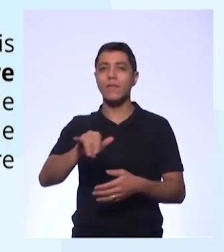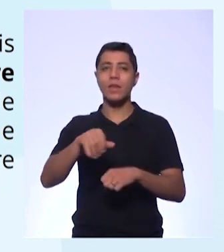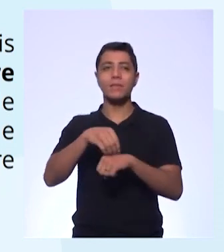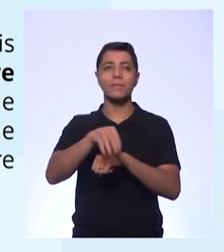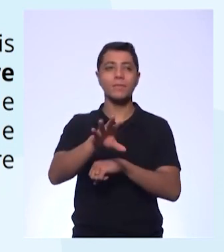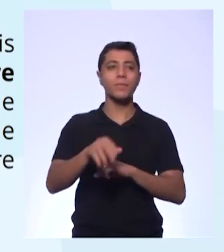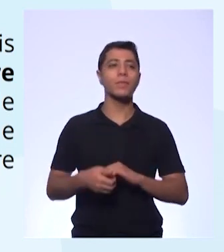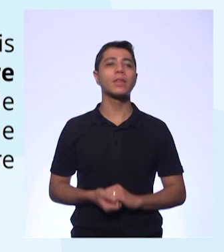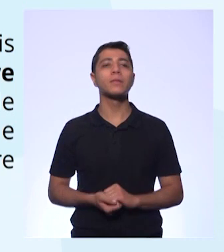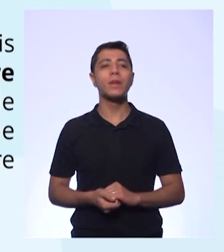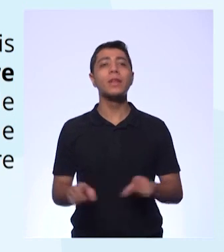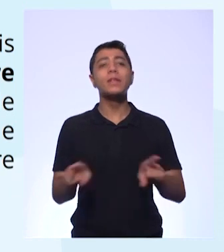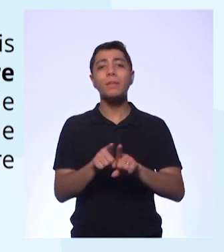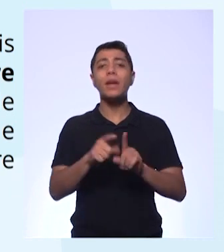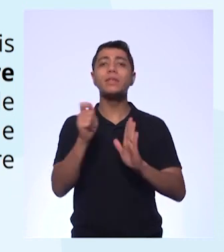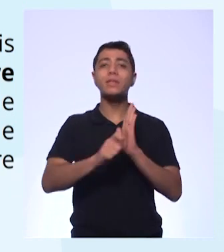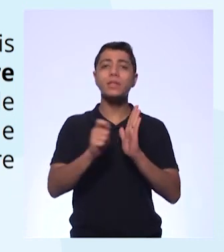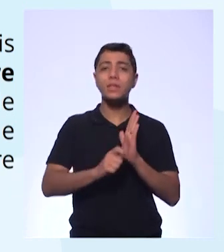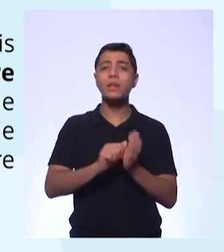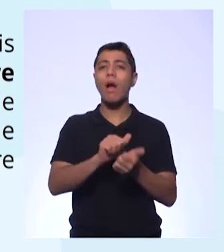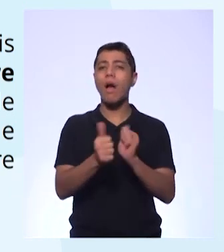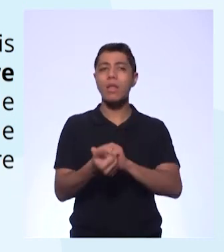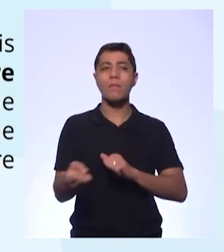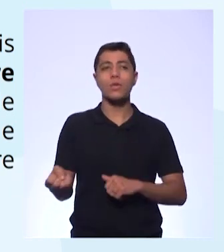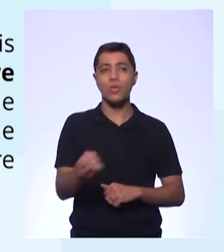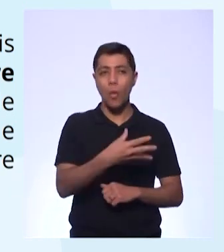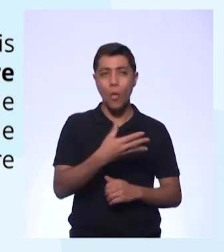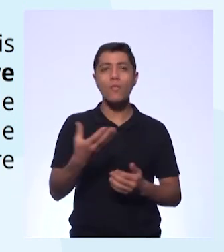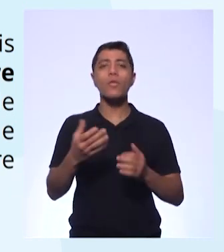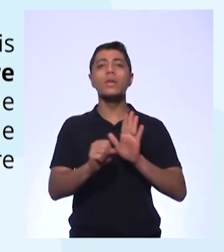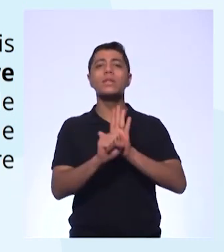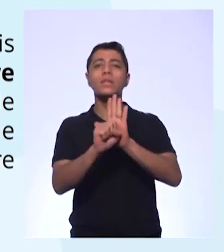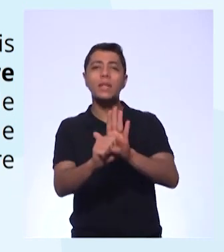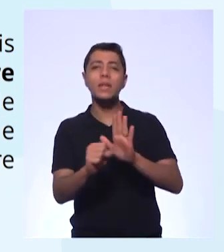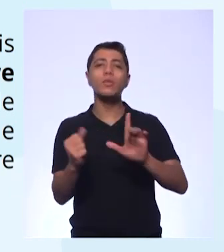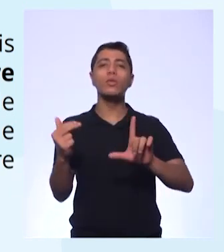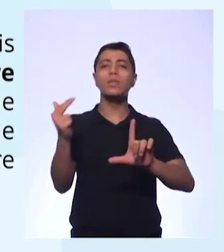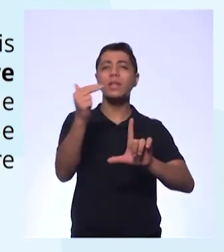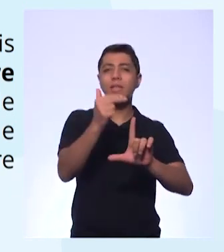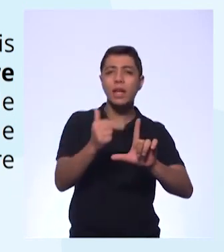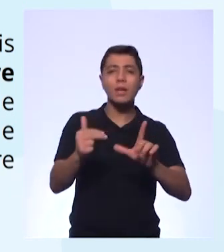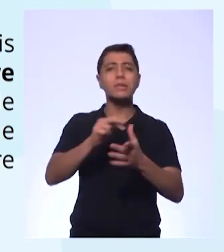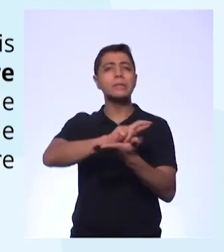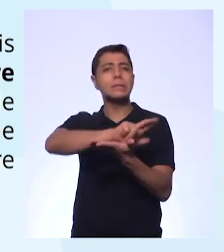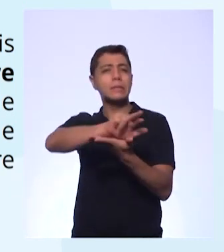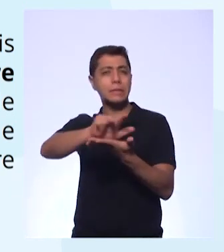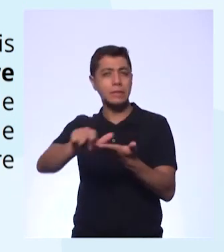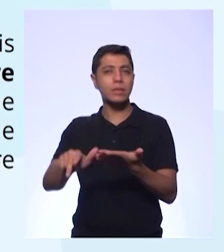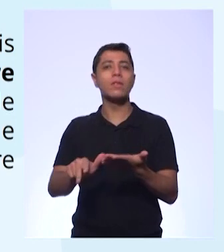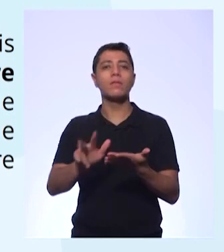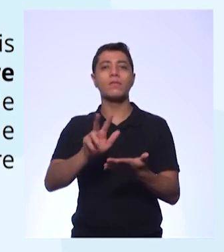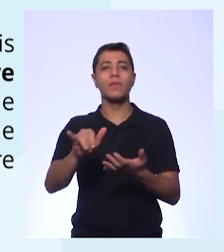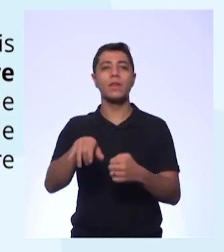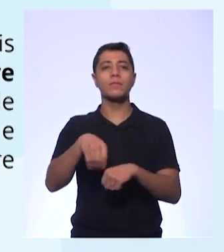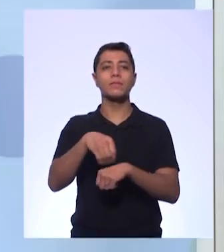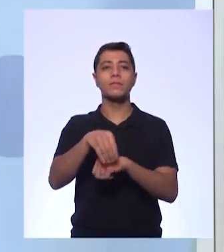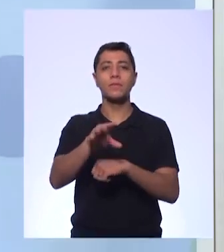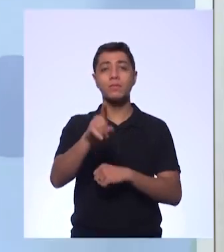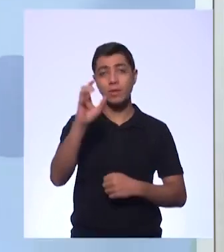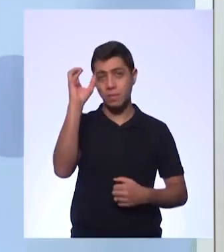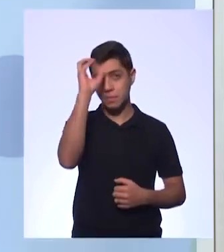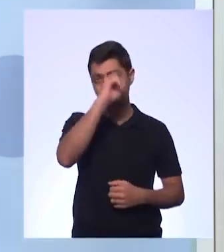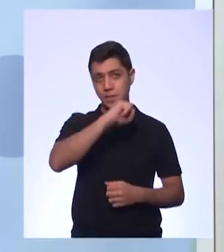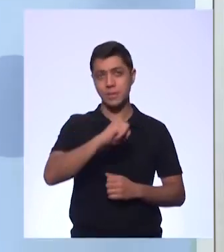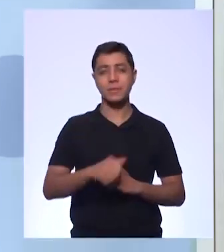números, pictogramas, símbolos gráficos, entre outros, na constituição das mensagens. Então, a gente